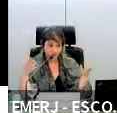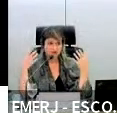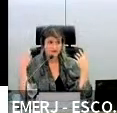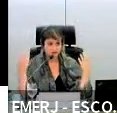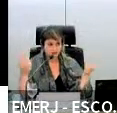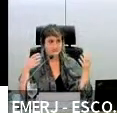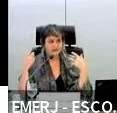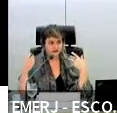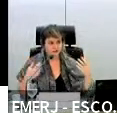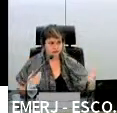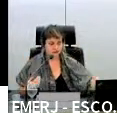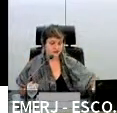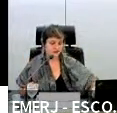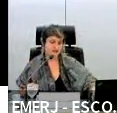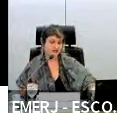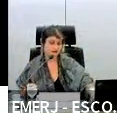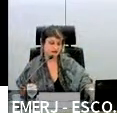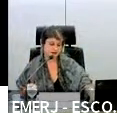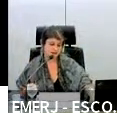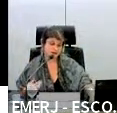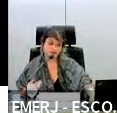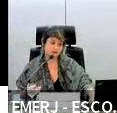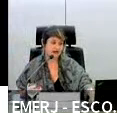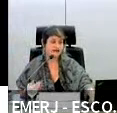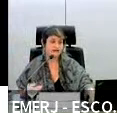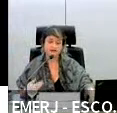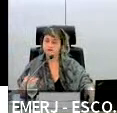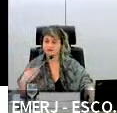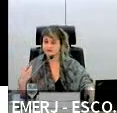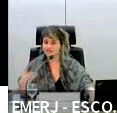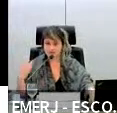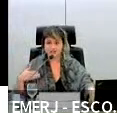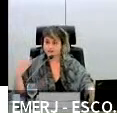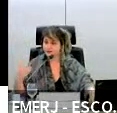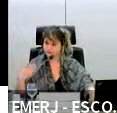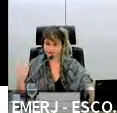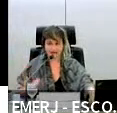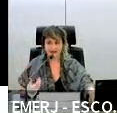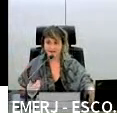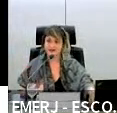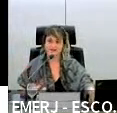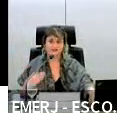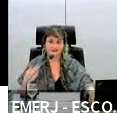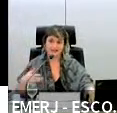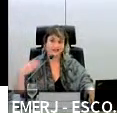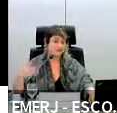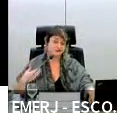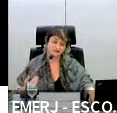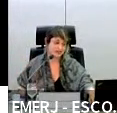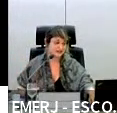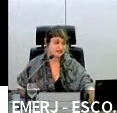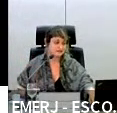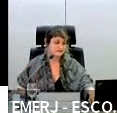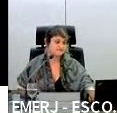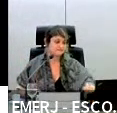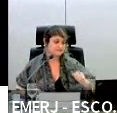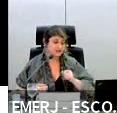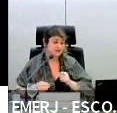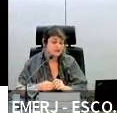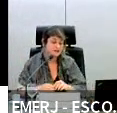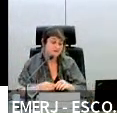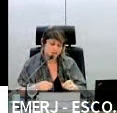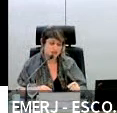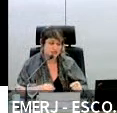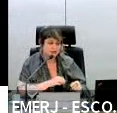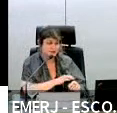tem muita informação realmente para ser estudada ou debatida, aprofundada, enfim, requestionada